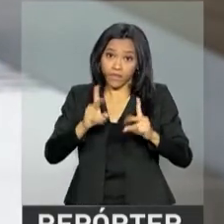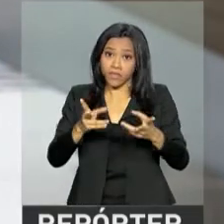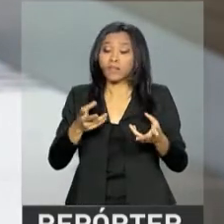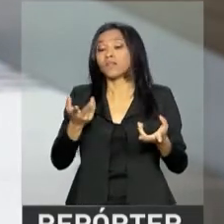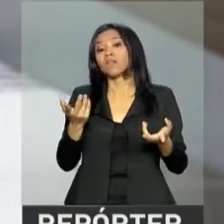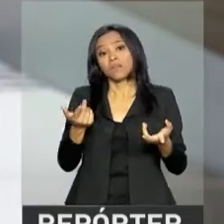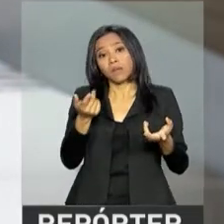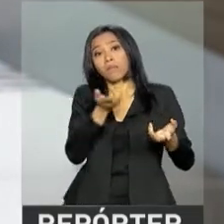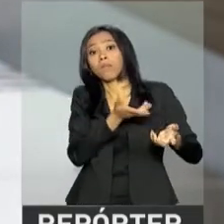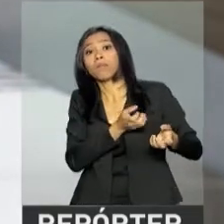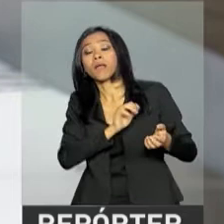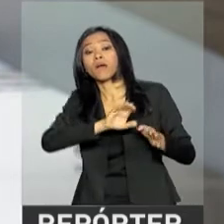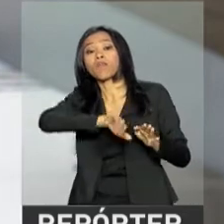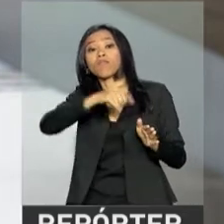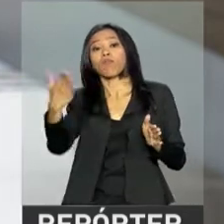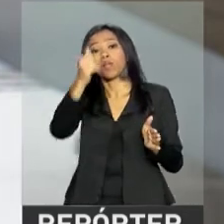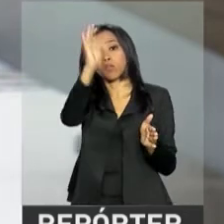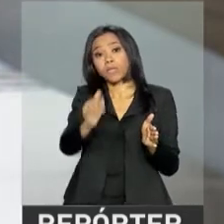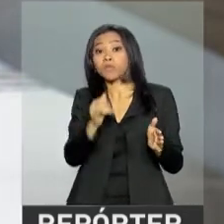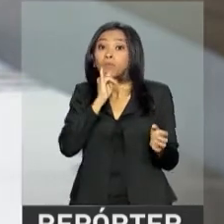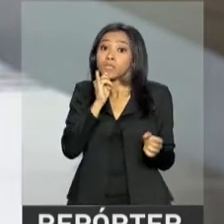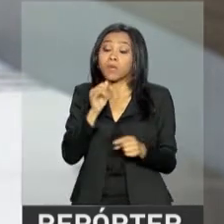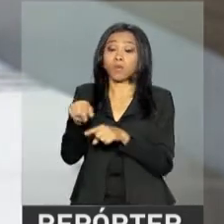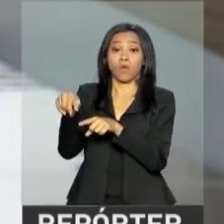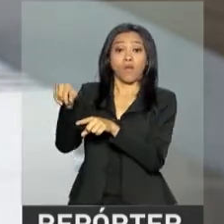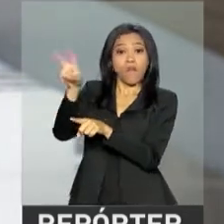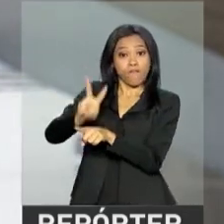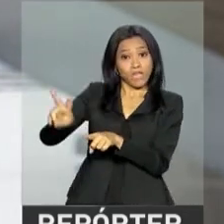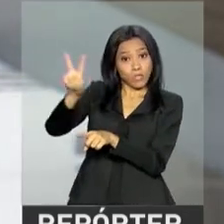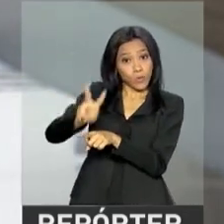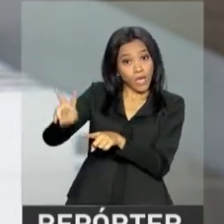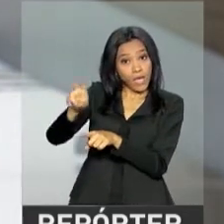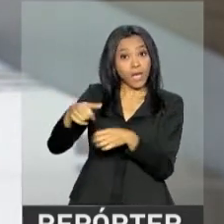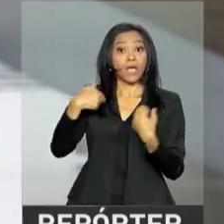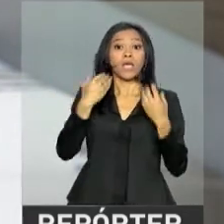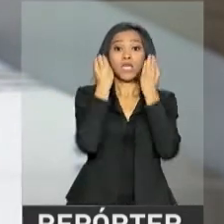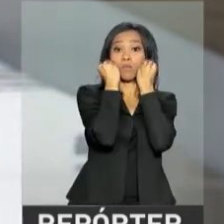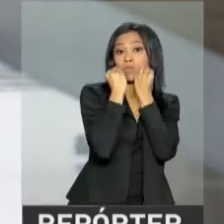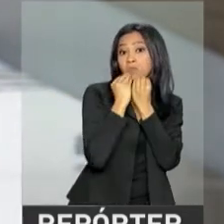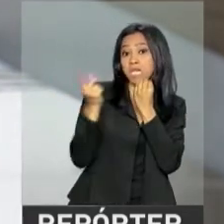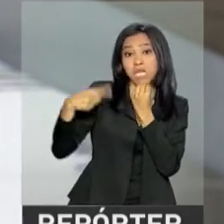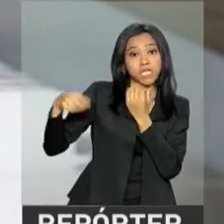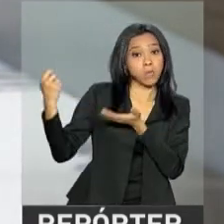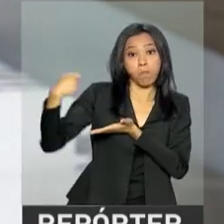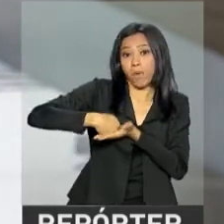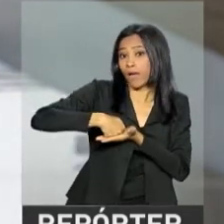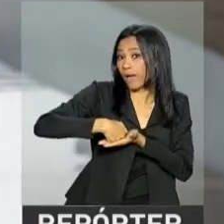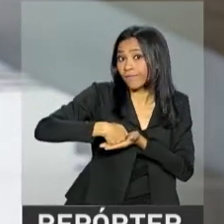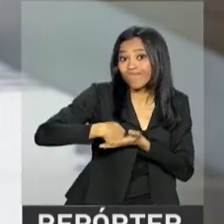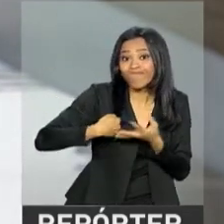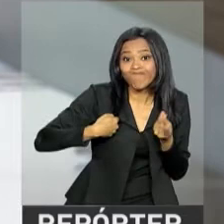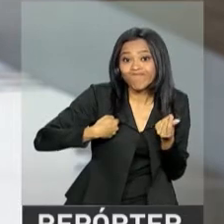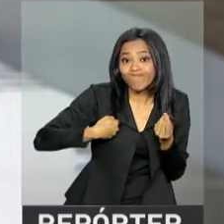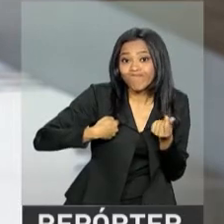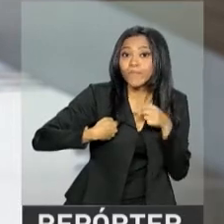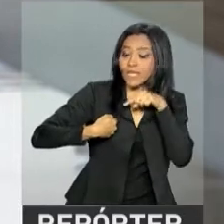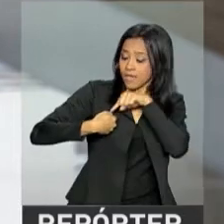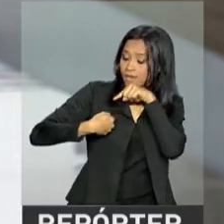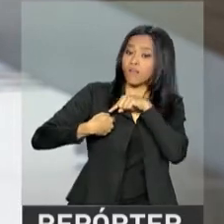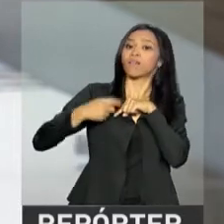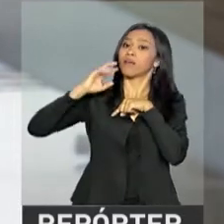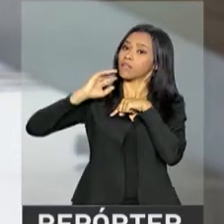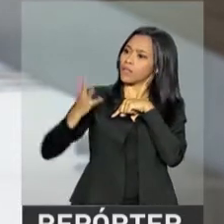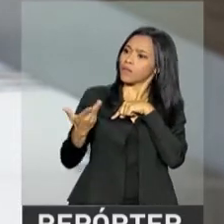para exportação como venezuela e moçambique que não pagaram a conta do que compraram o fundo precisa entrar em ação para